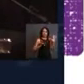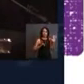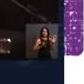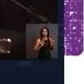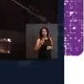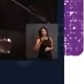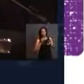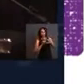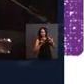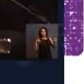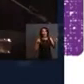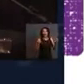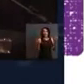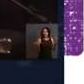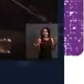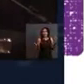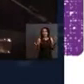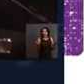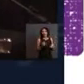de frase, é